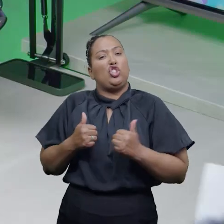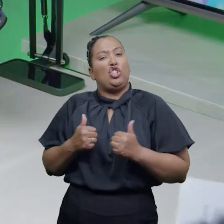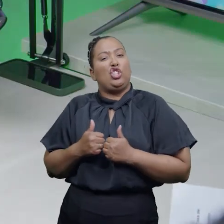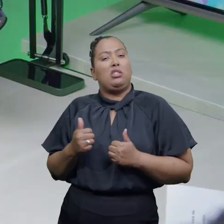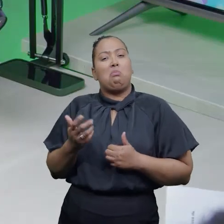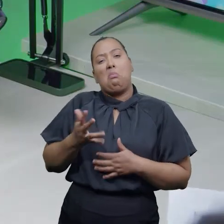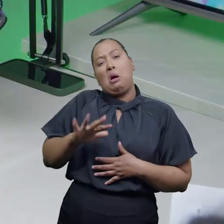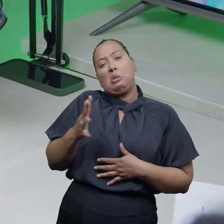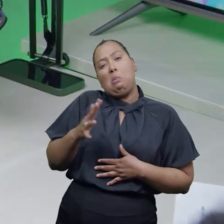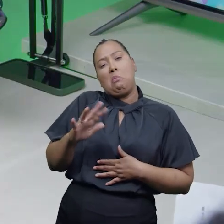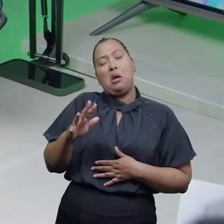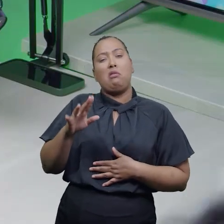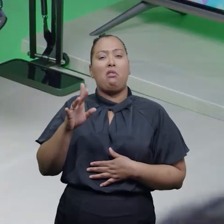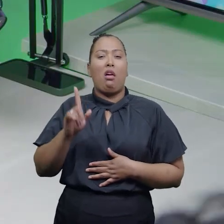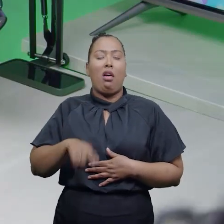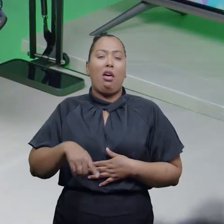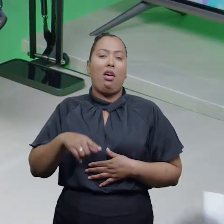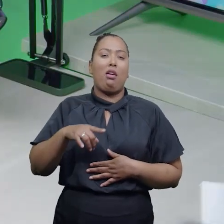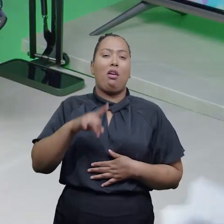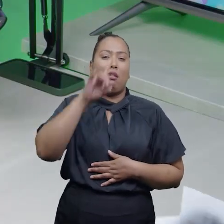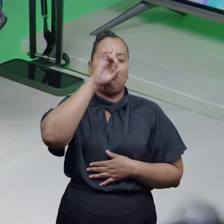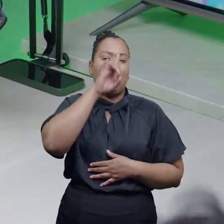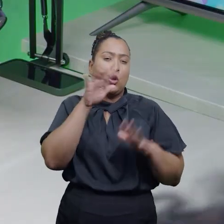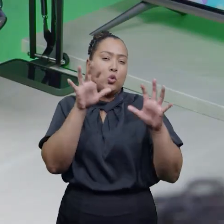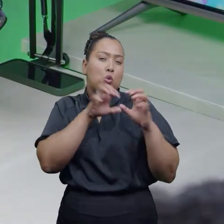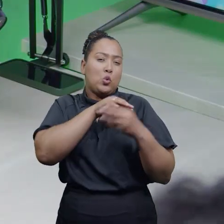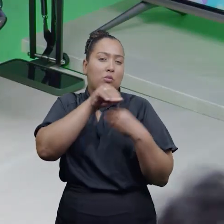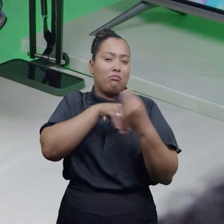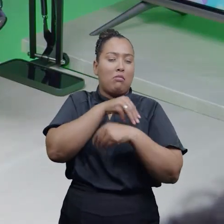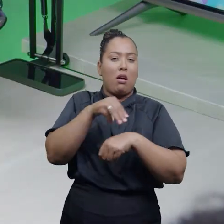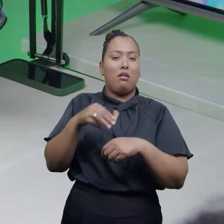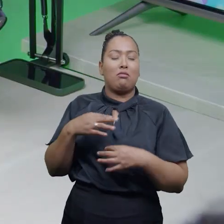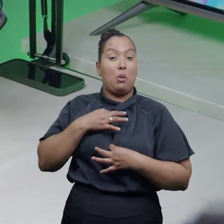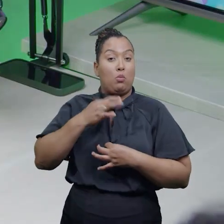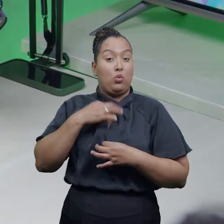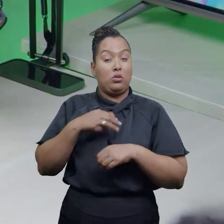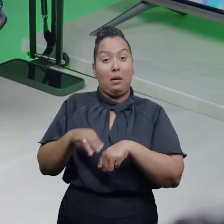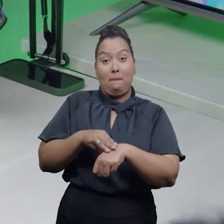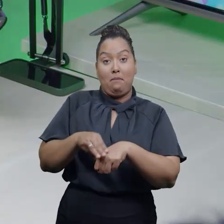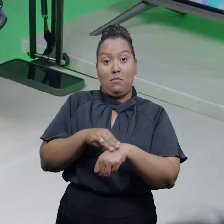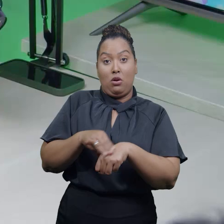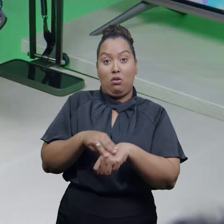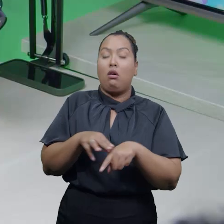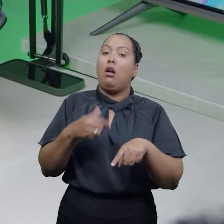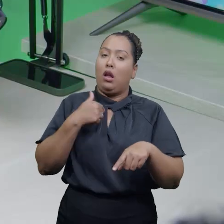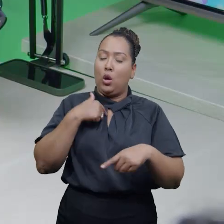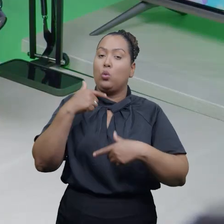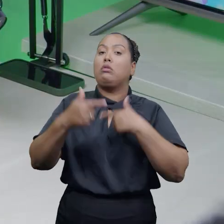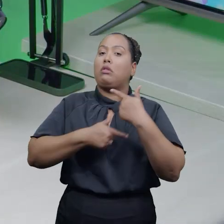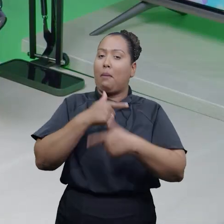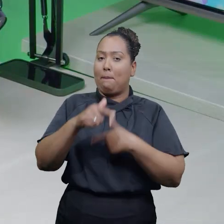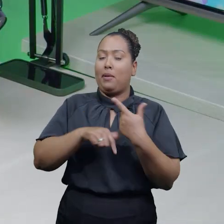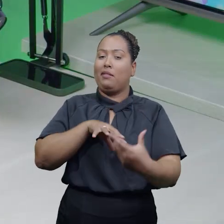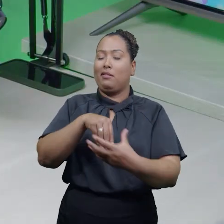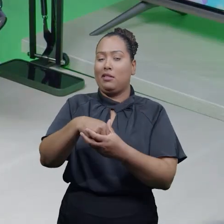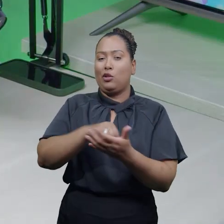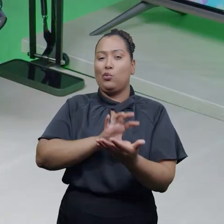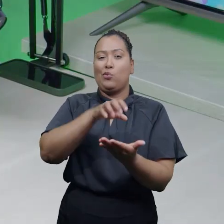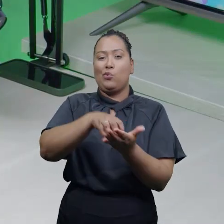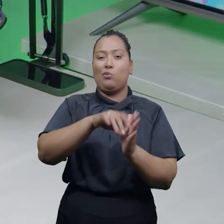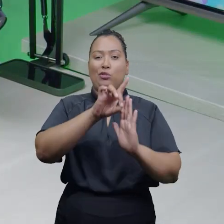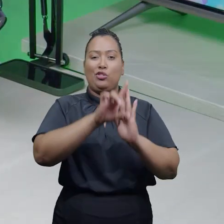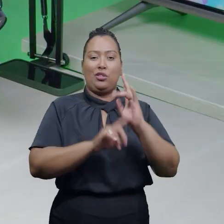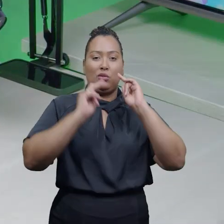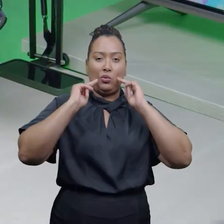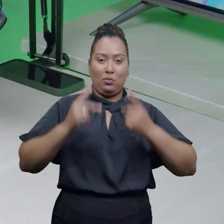jaqueta caramelo com uma blusa marrom. E também sou colaboradora do